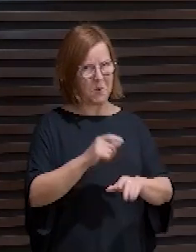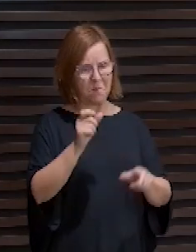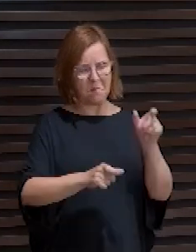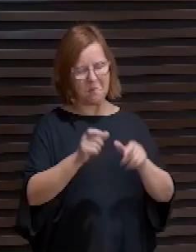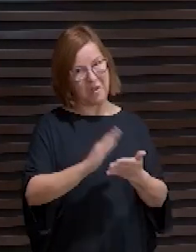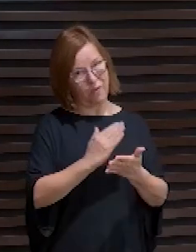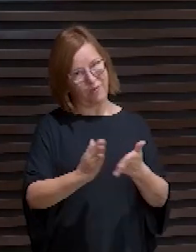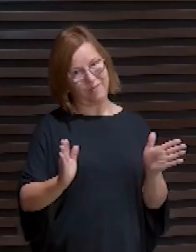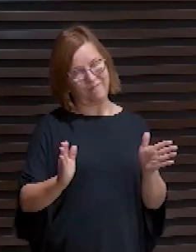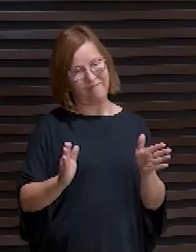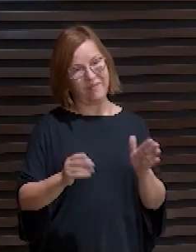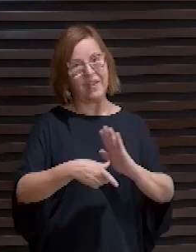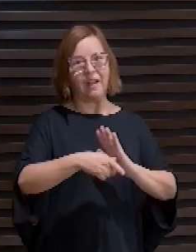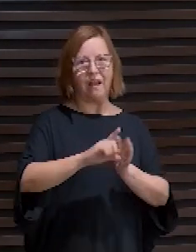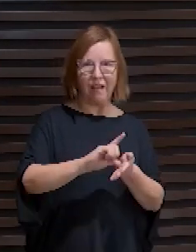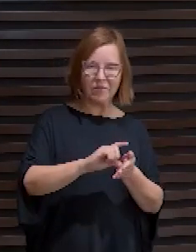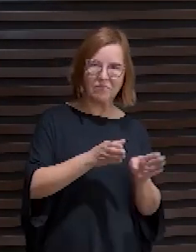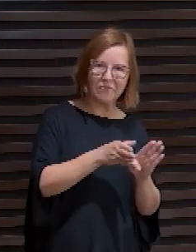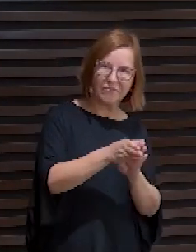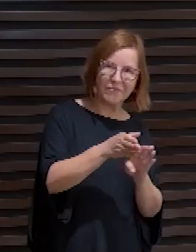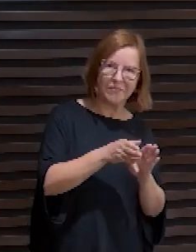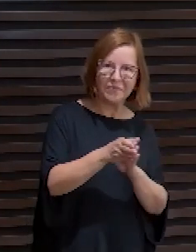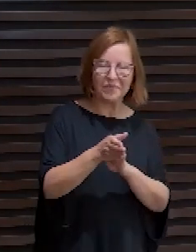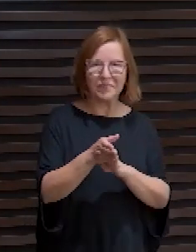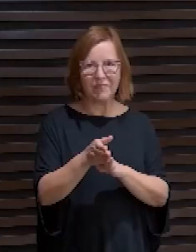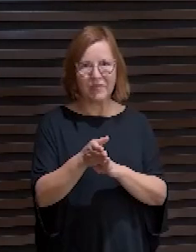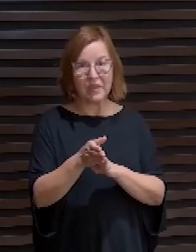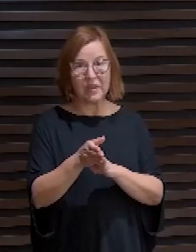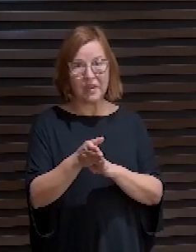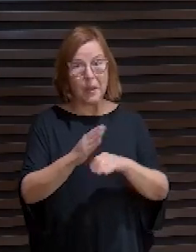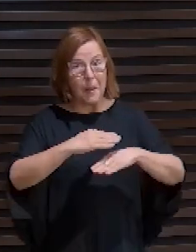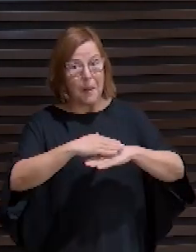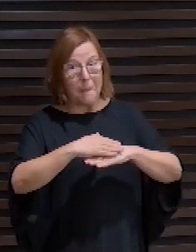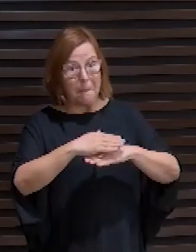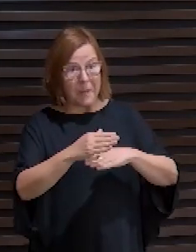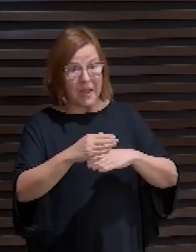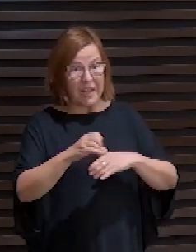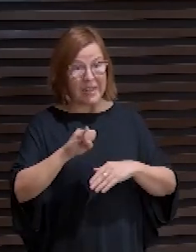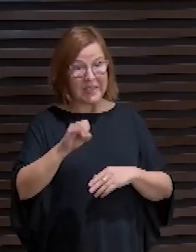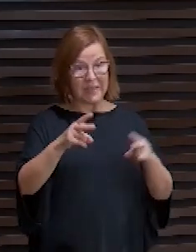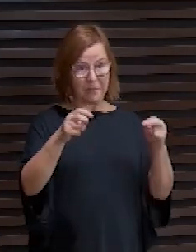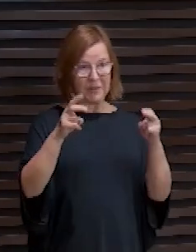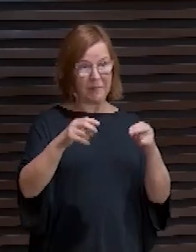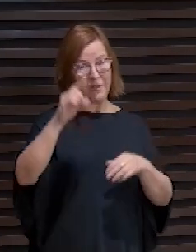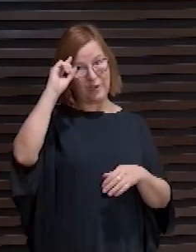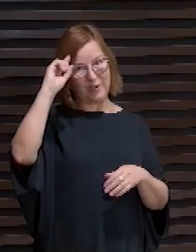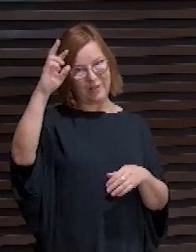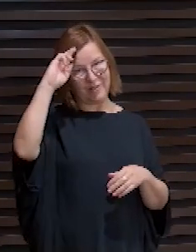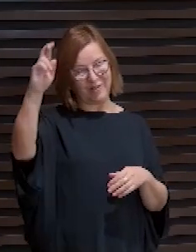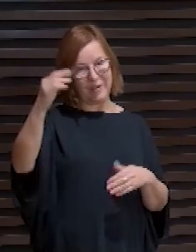Antes, façamos admoestações, e tanto mais quanto vedes que o dia se